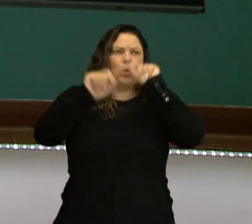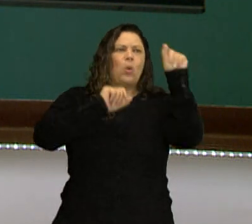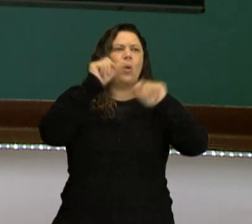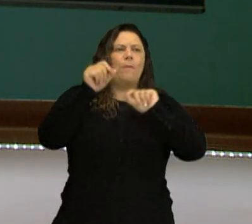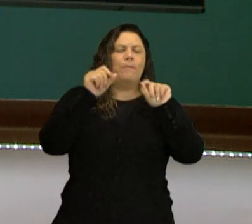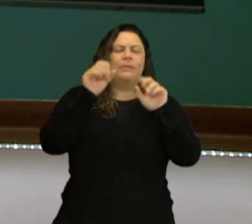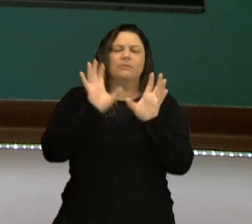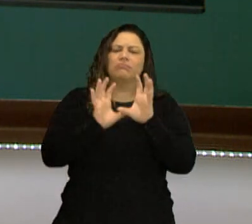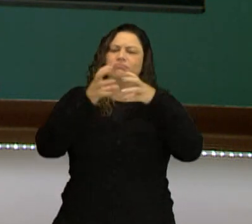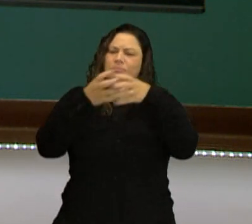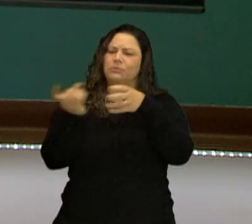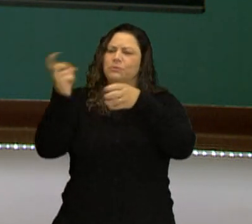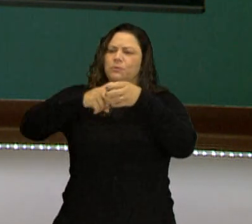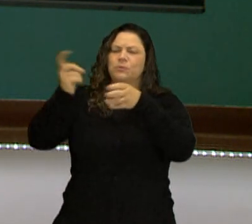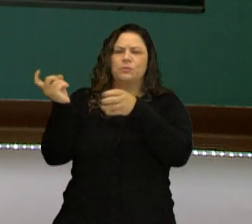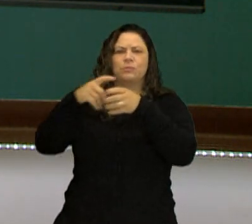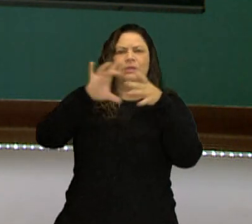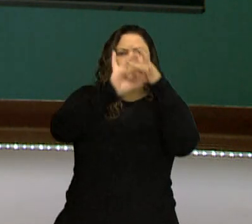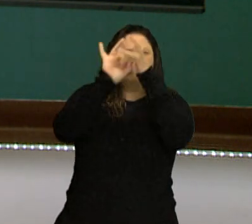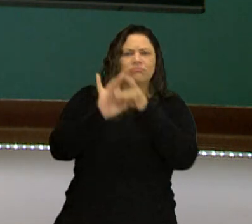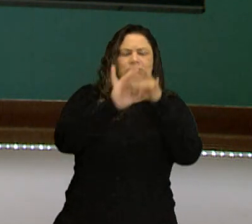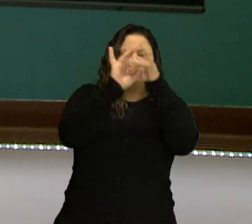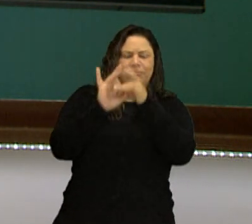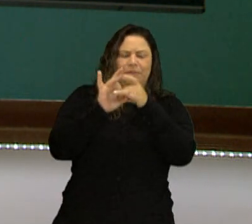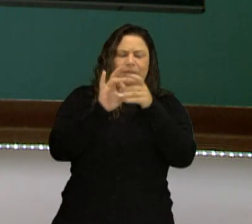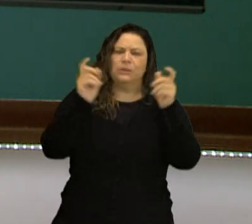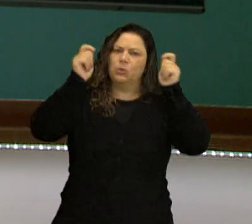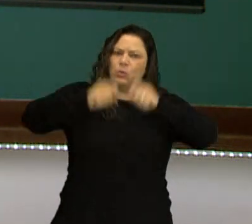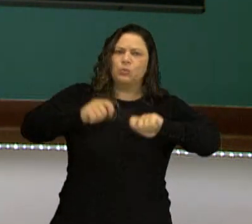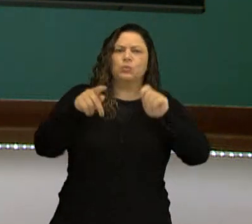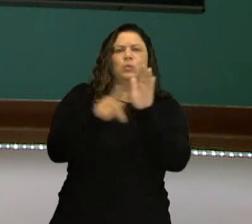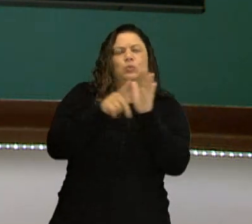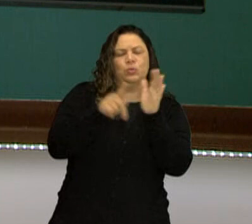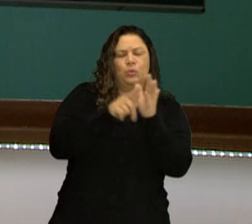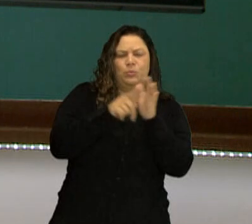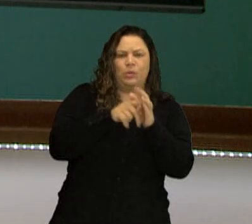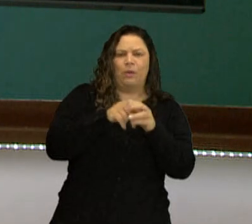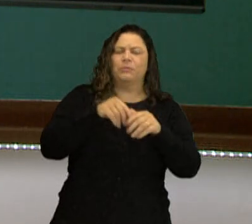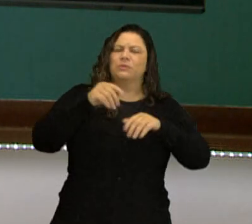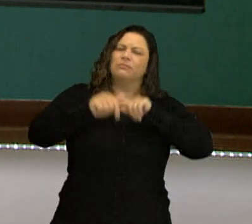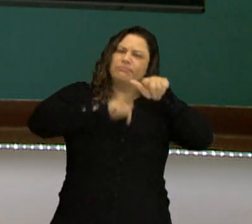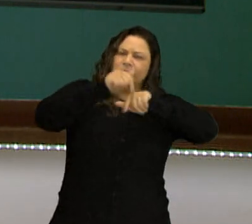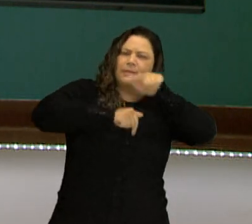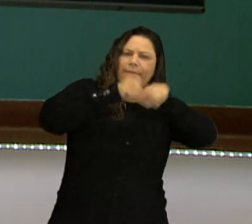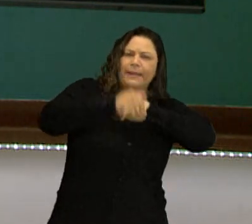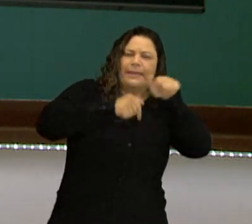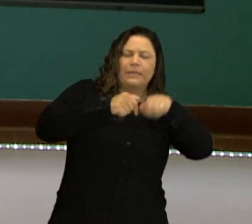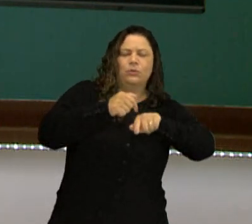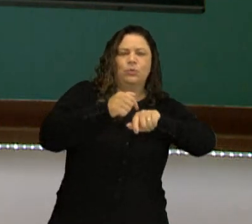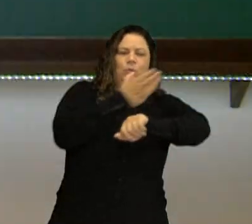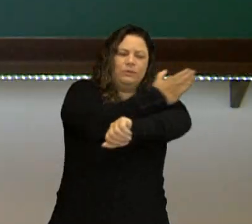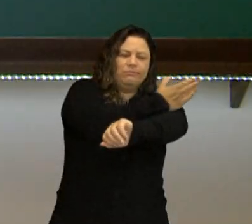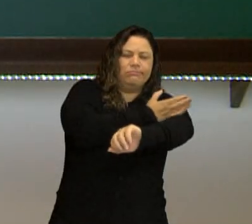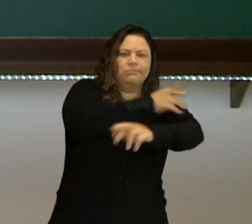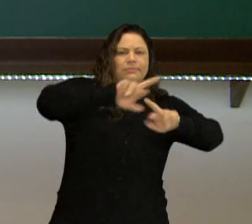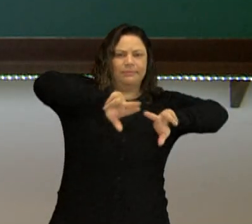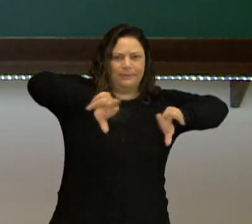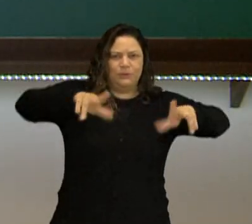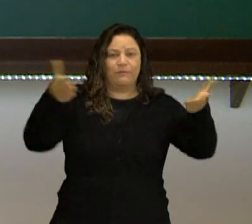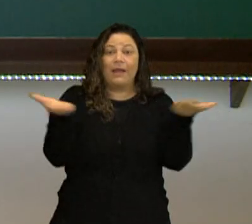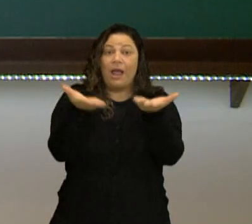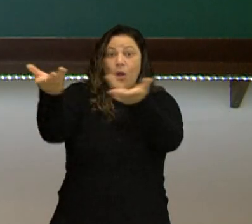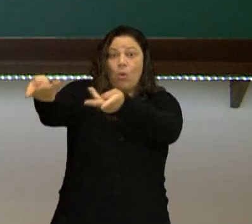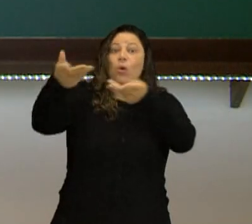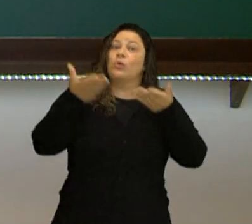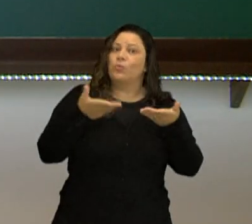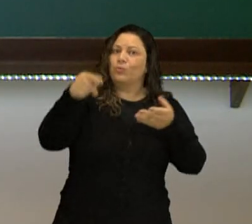A resposta correta: reuniam os artesãos medievais. Bem tranquilo, né? Galera, convido vocês agora para a gente falar da